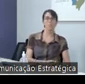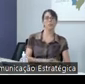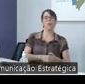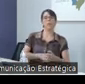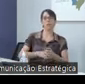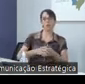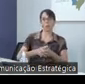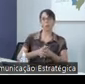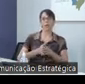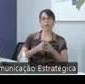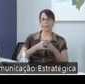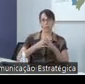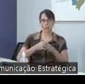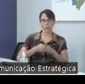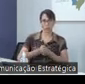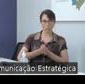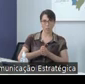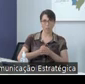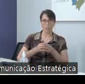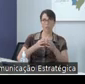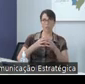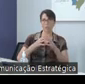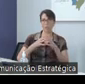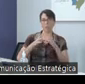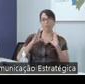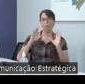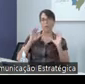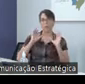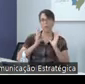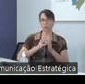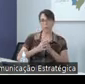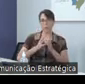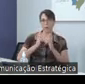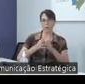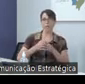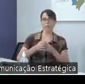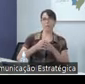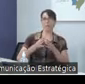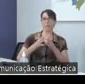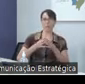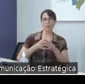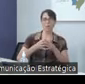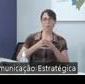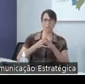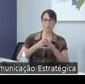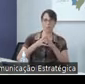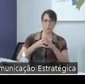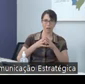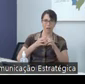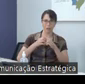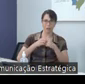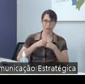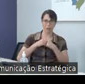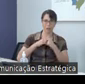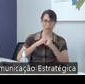vocês sobre a iniciativa do dcci de fazer esse mutirão para avaliação dos casos de